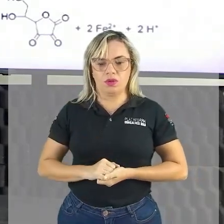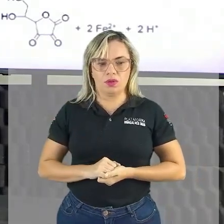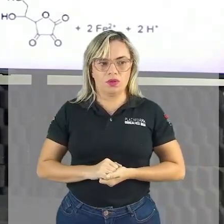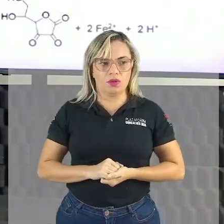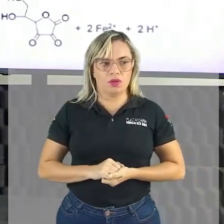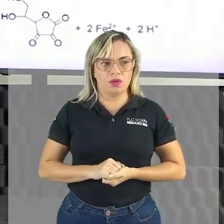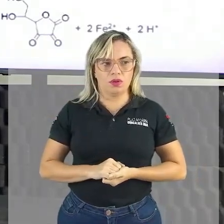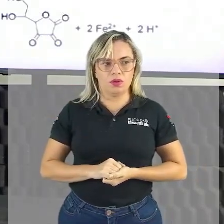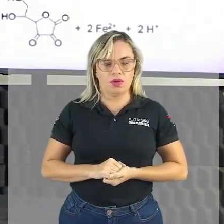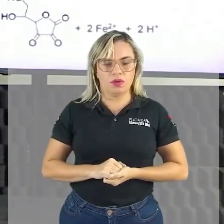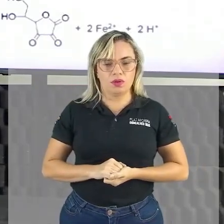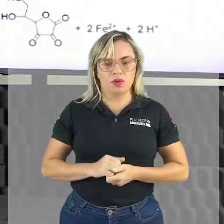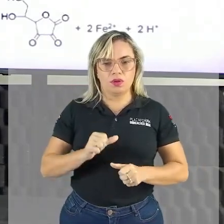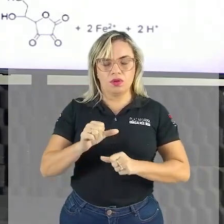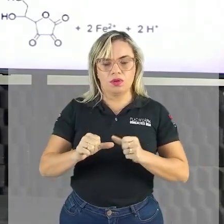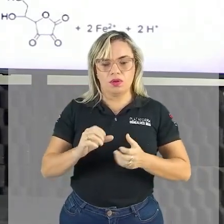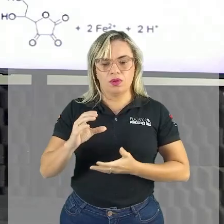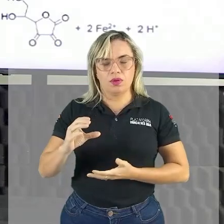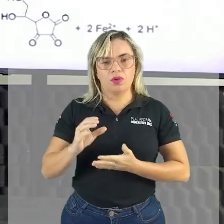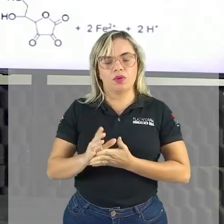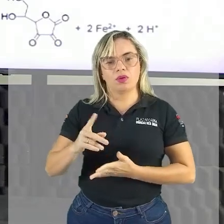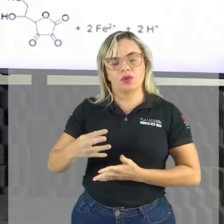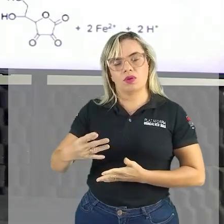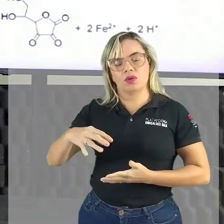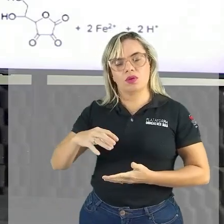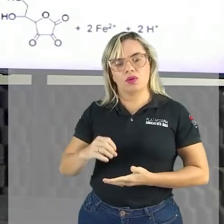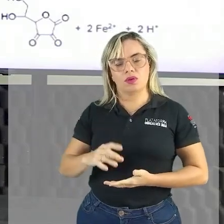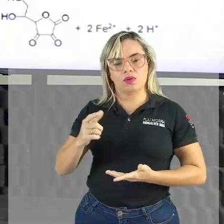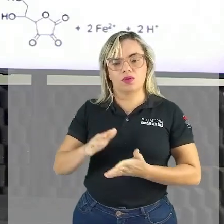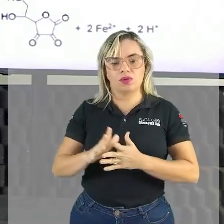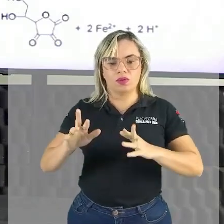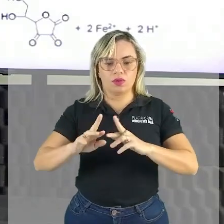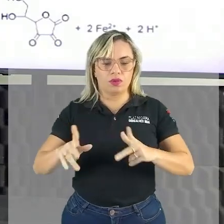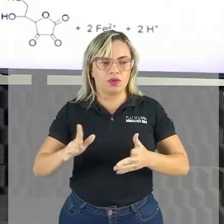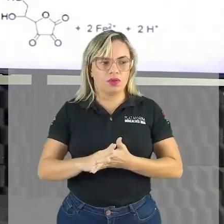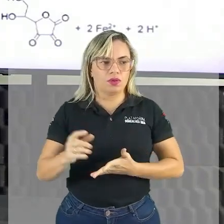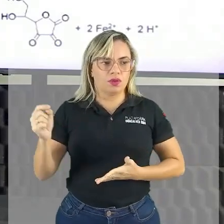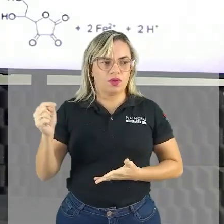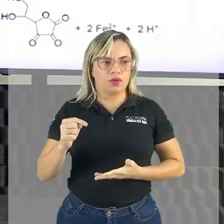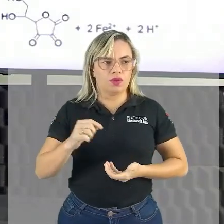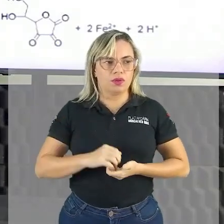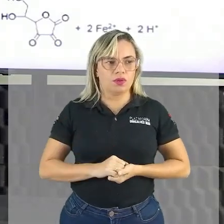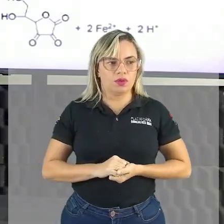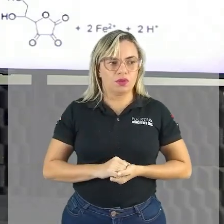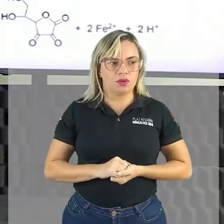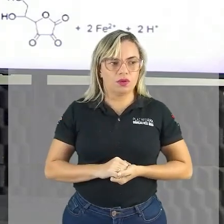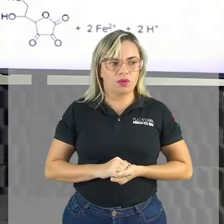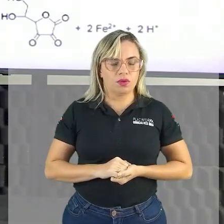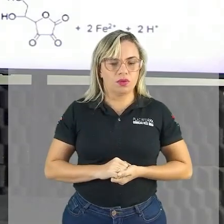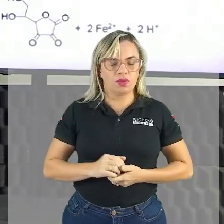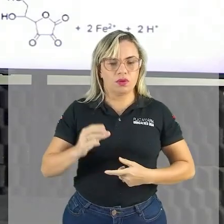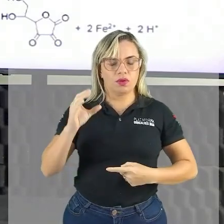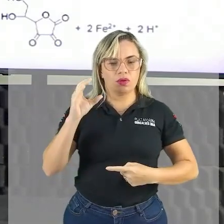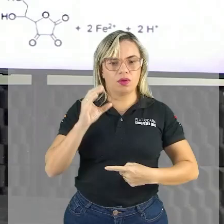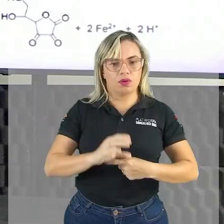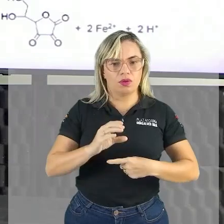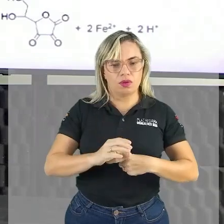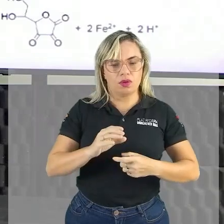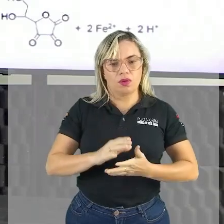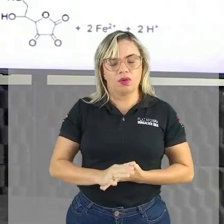que está aqui vão ter um NOx diferente. Certamente, esse carbono que está aqui, ele vai sofrer oxidação.